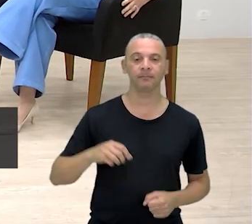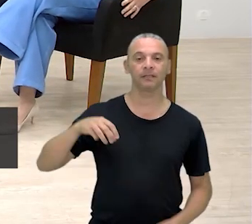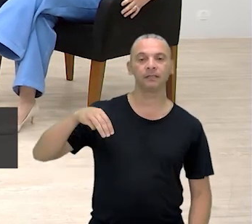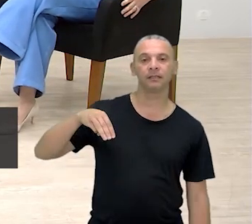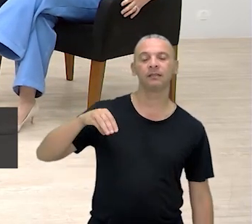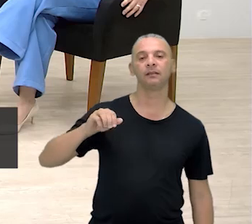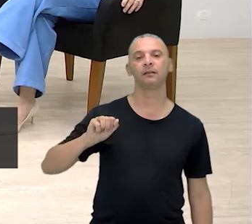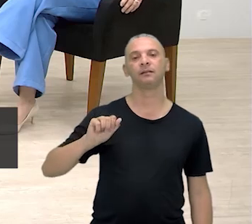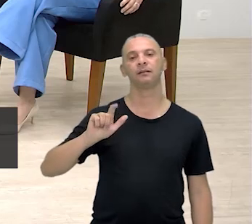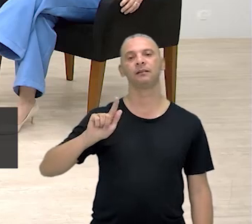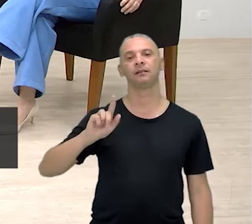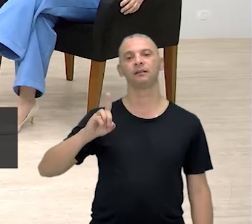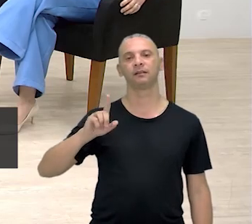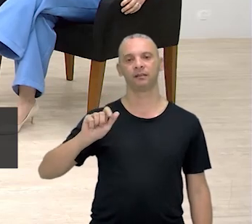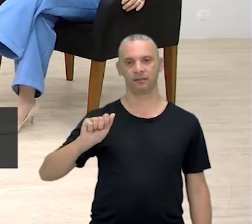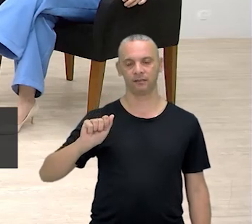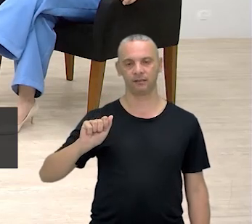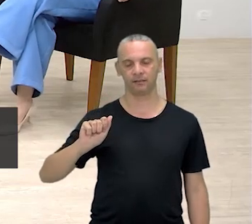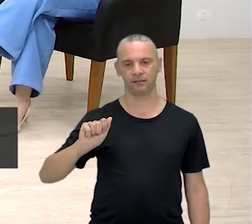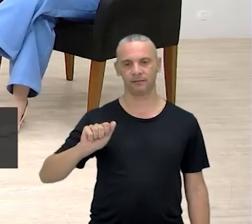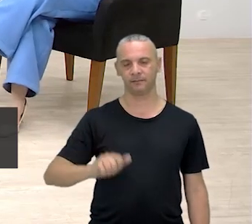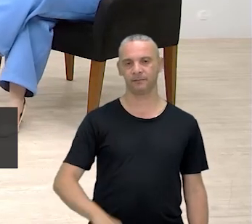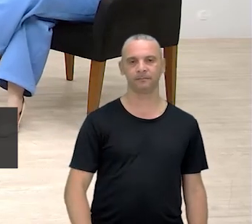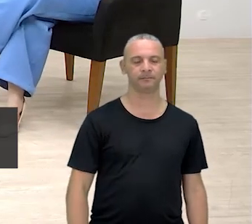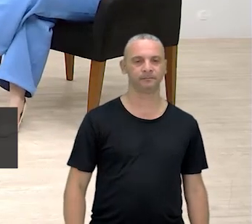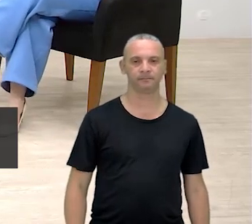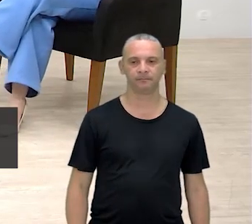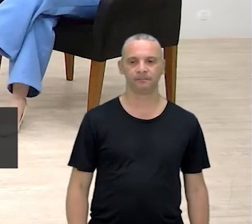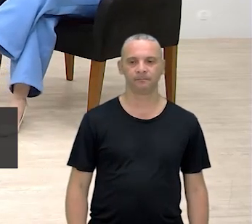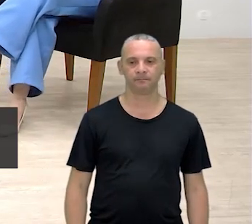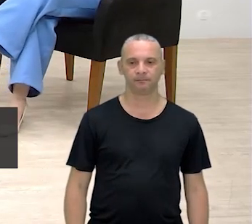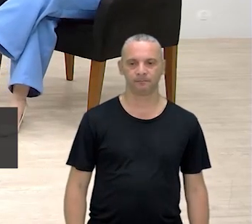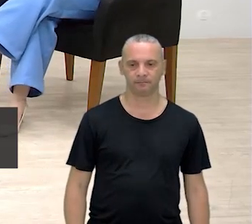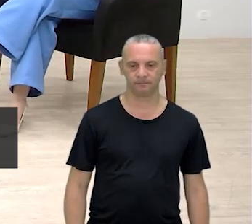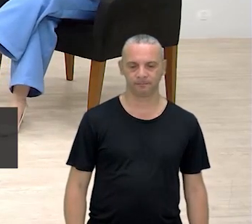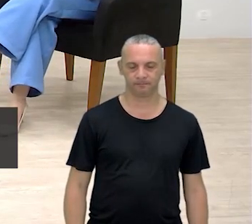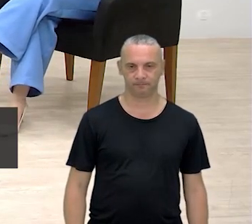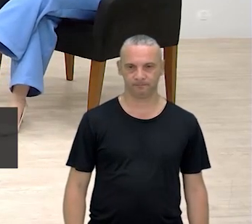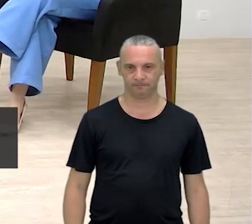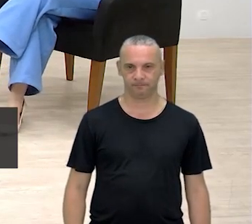Magda, você acabou de falar, mas vou te falar mais um pouco.